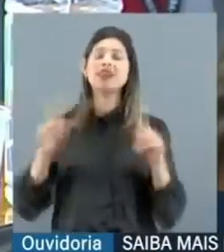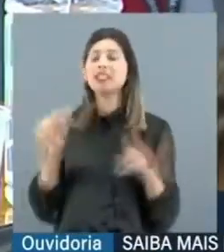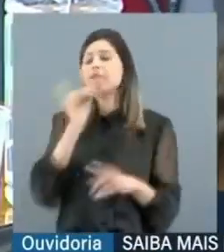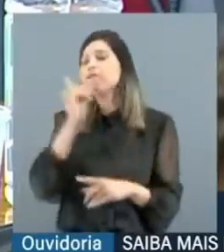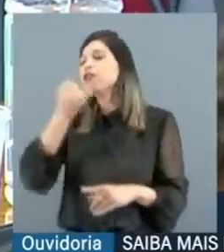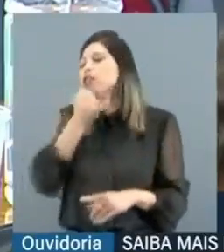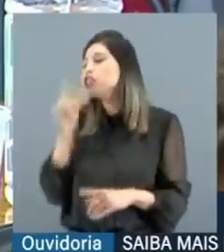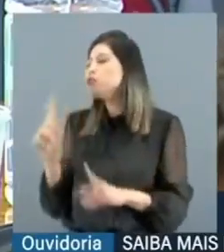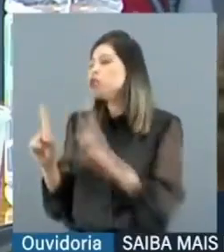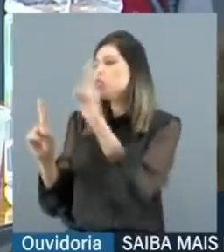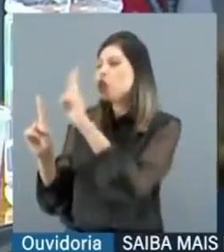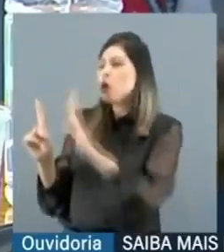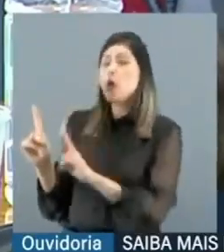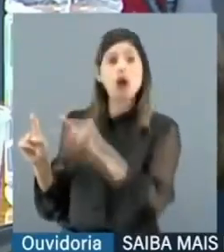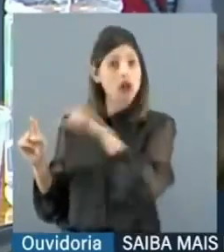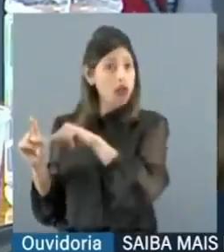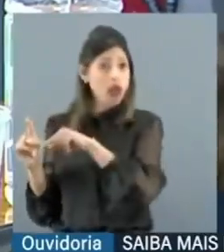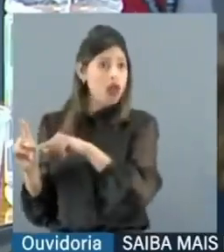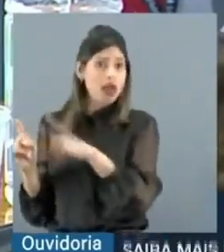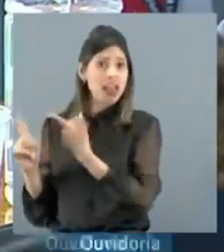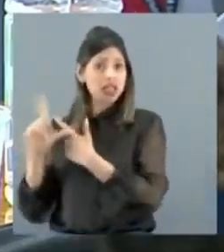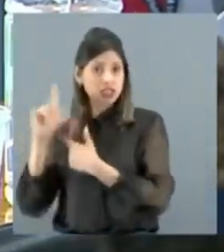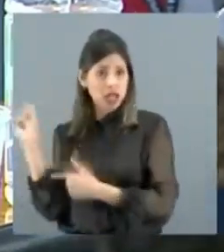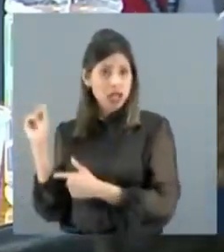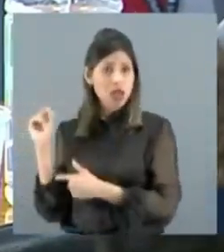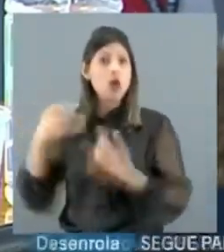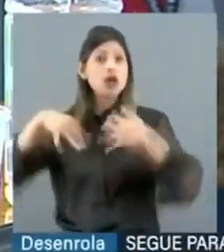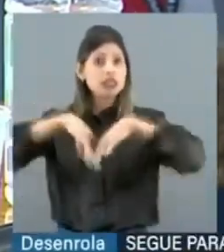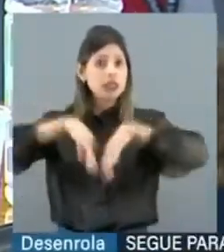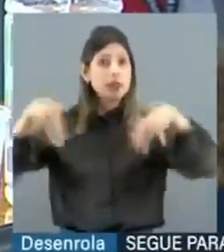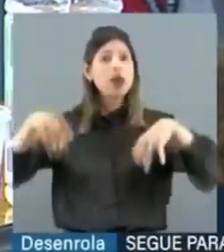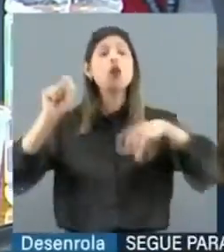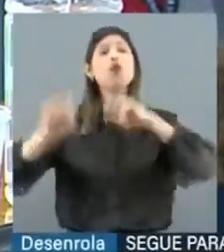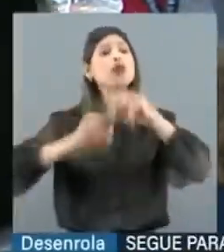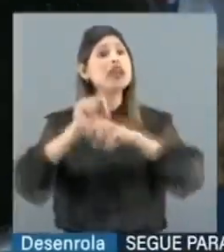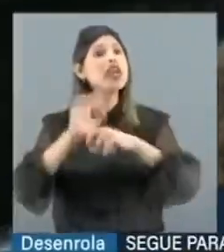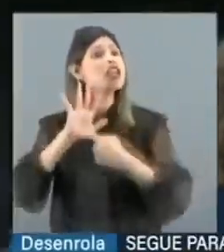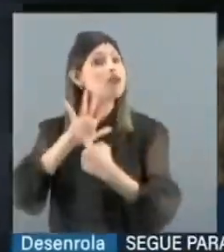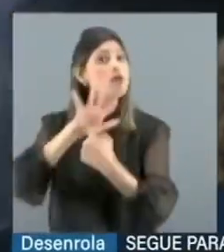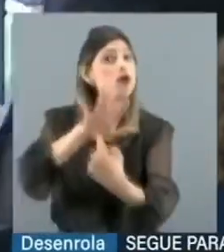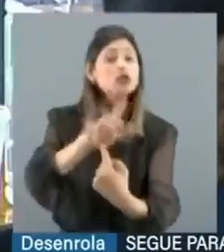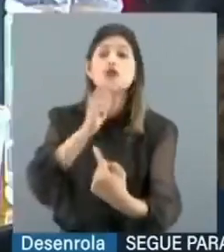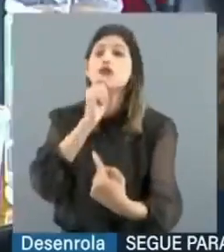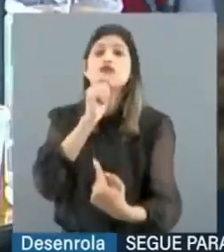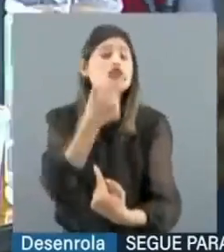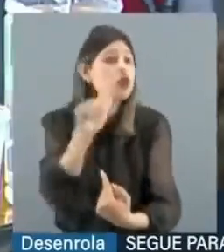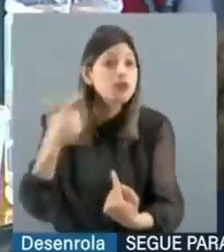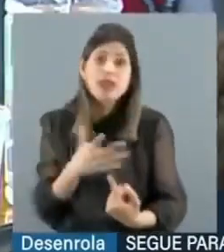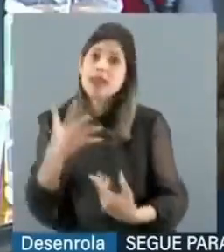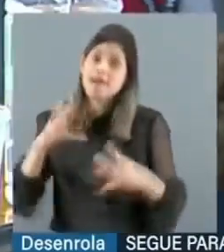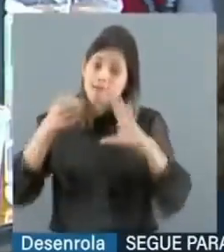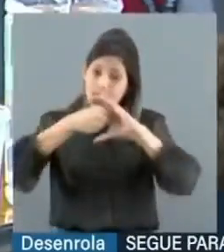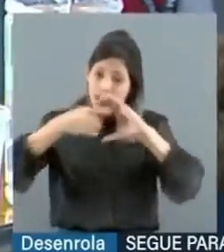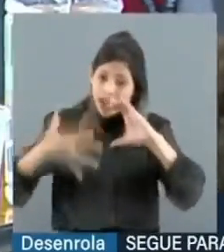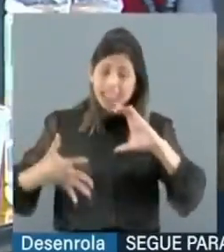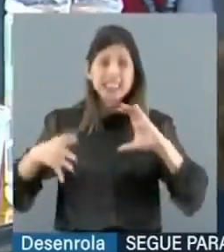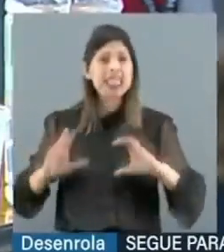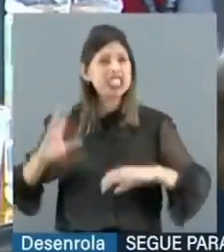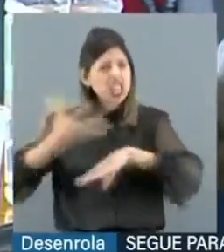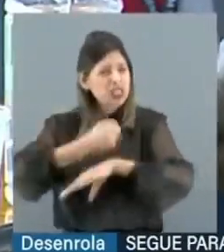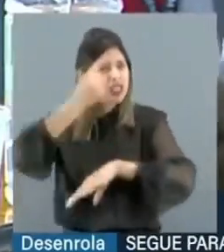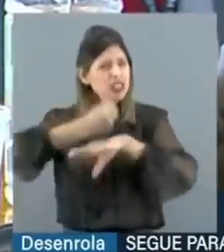momento agora, mas é só para a gente separar o joio do trigo, porque o que ele mostra aqui, que não teve característica nenhuma de golpe, gente, para falar que é golpe